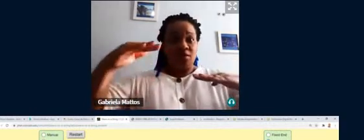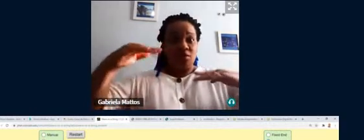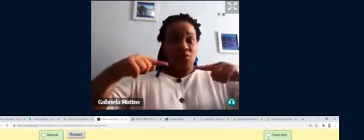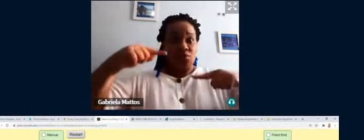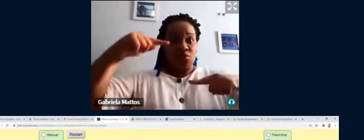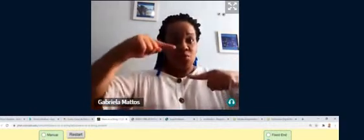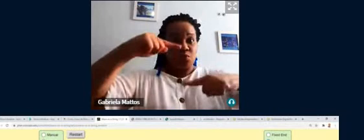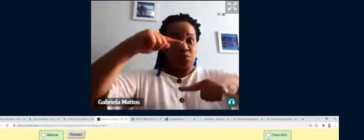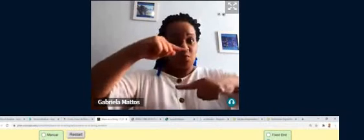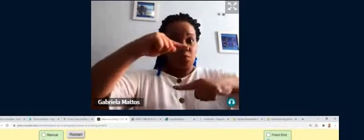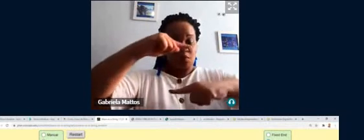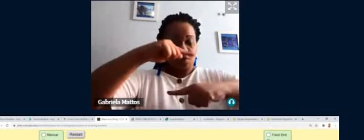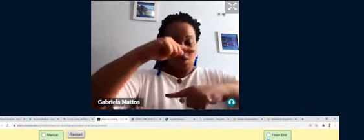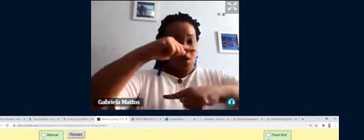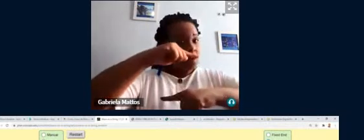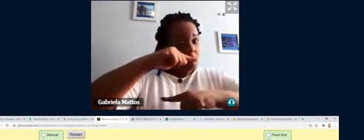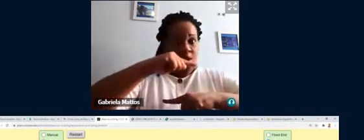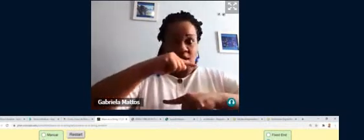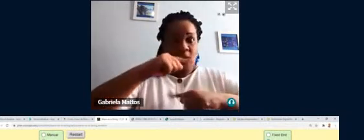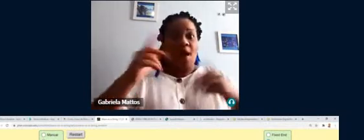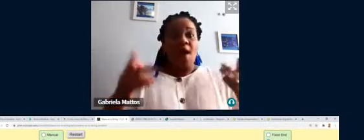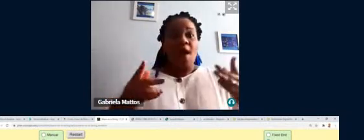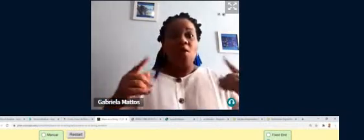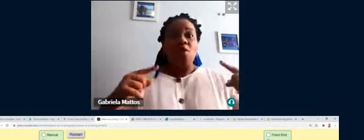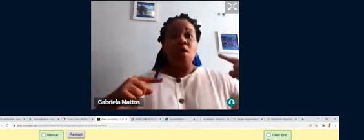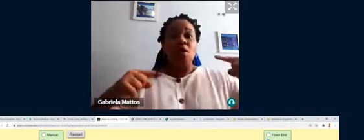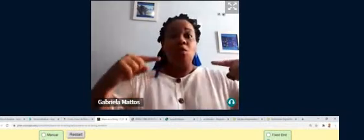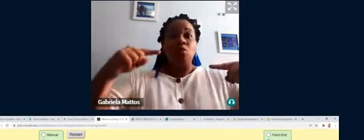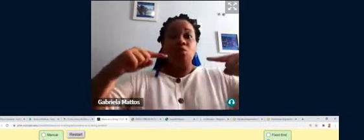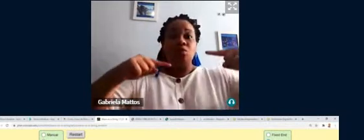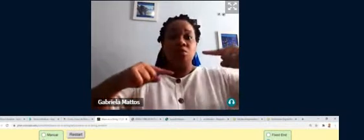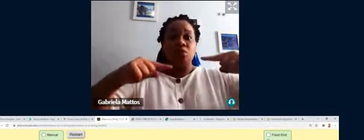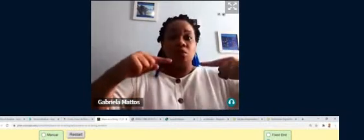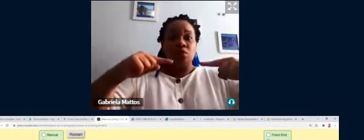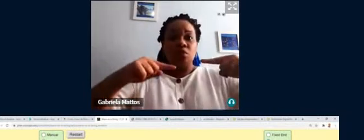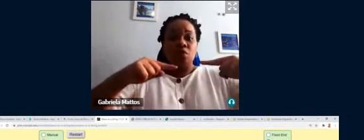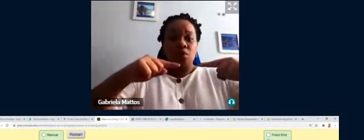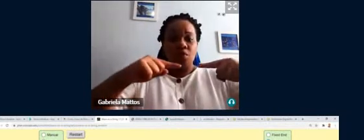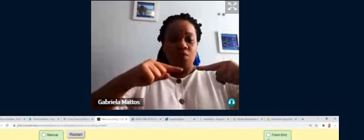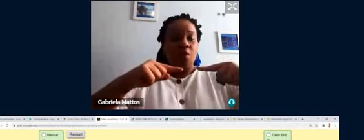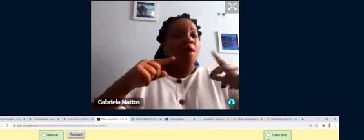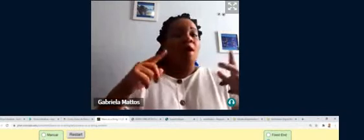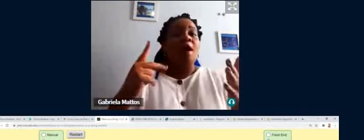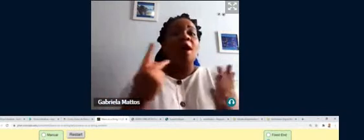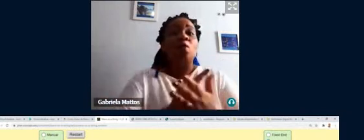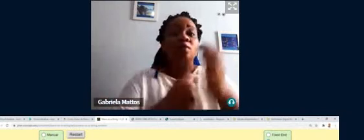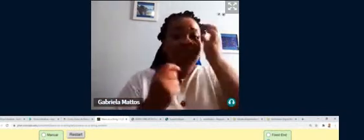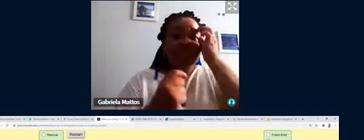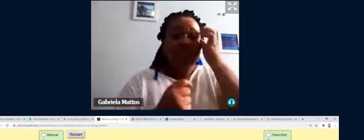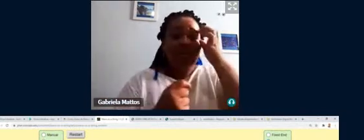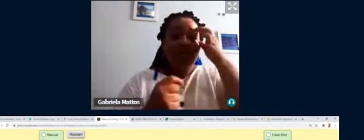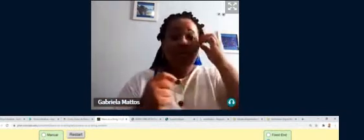por baixo. Agora os dois estão viajando por cima. E o que vai acontecer quando estes